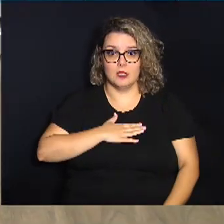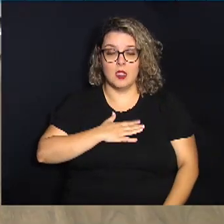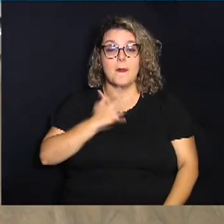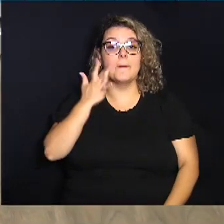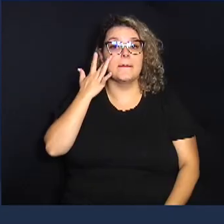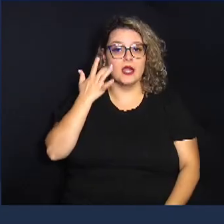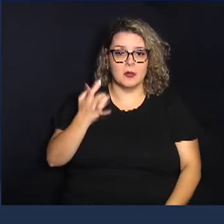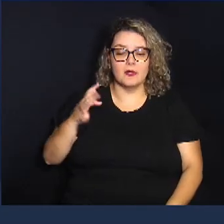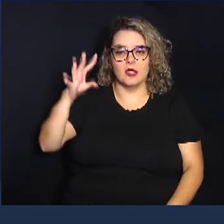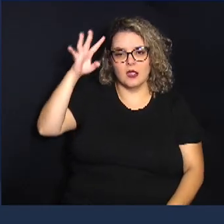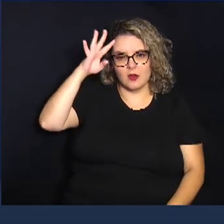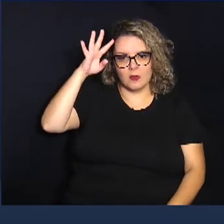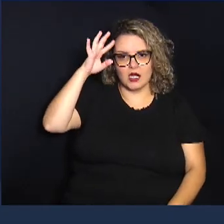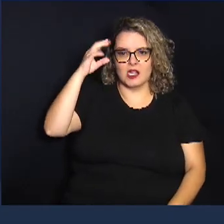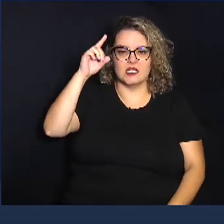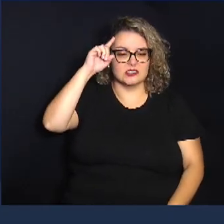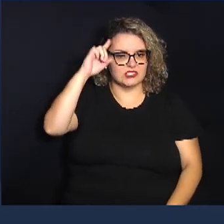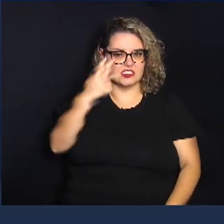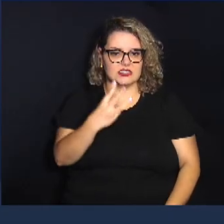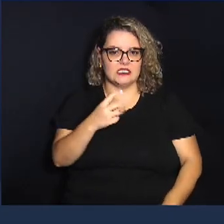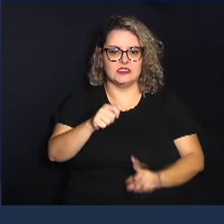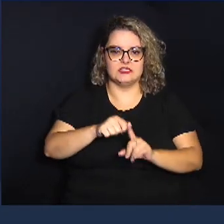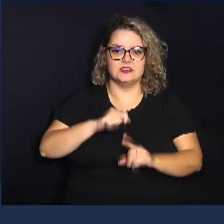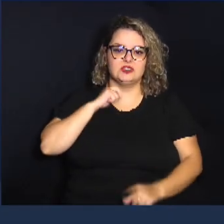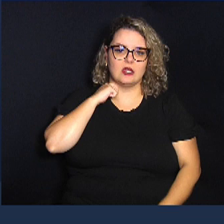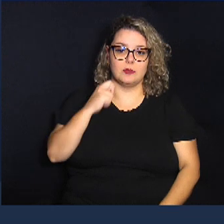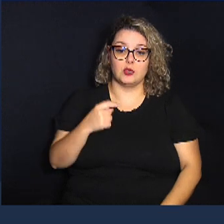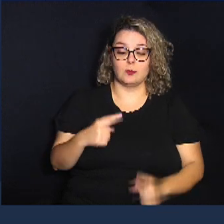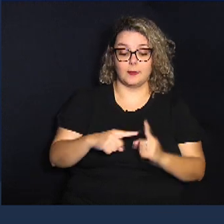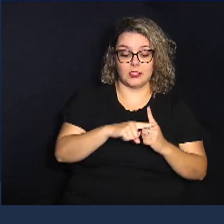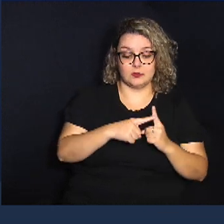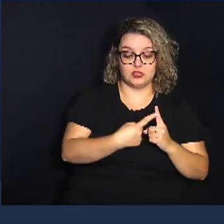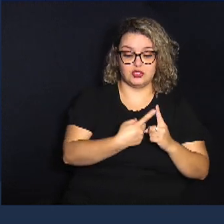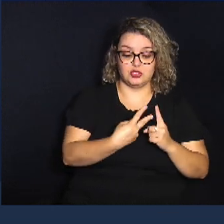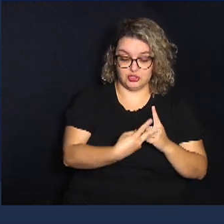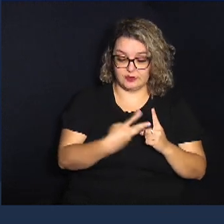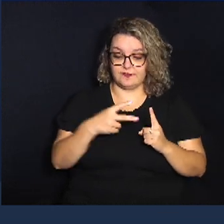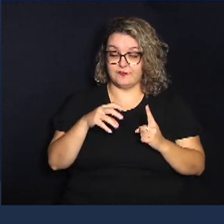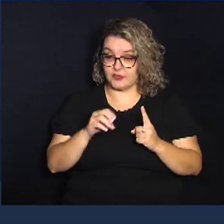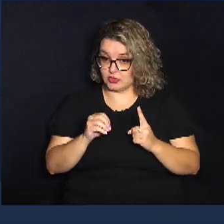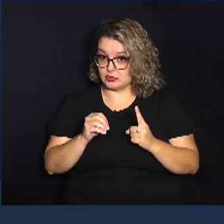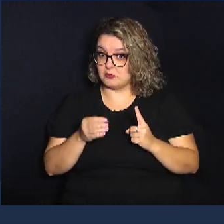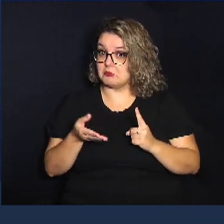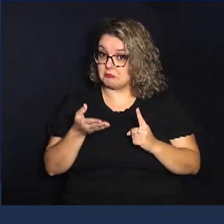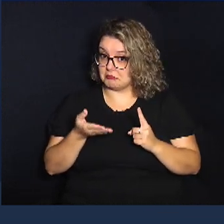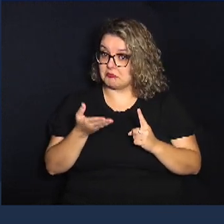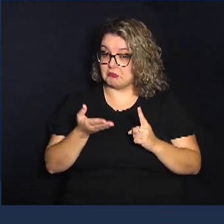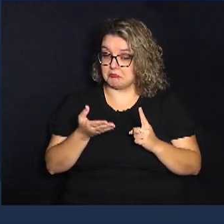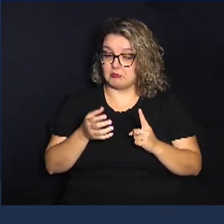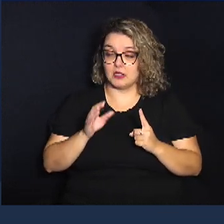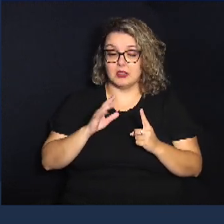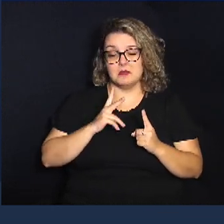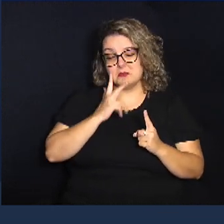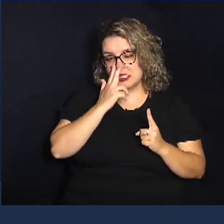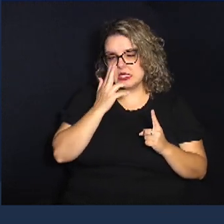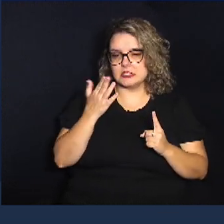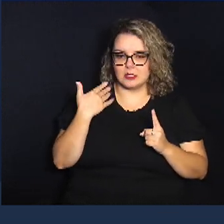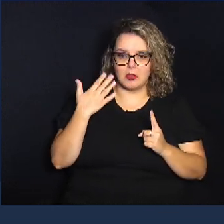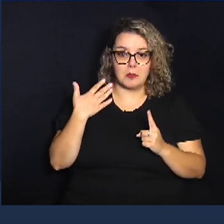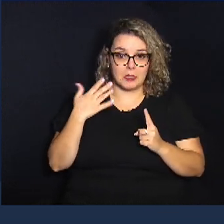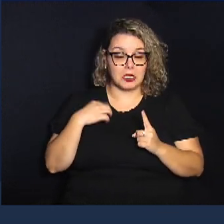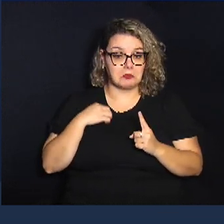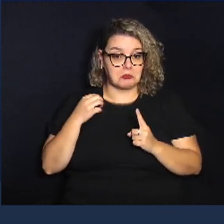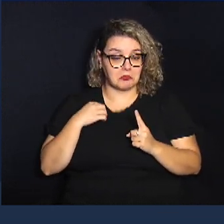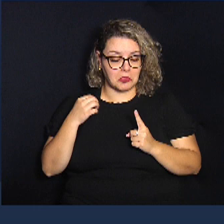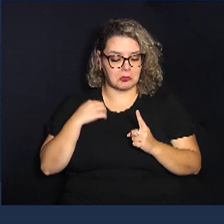amanhã, quarta-feira, então, dia 3 de abril, mínima de 20 graus. Já é uma mínima elevada, já é um clima parecido com o verão, porque